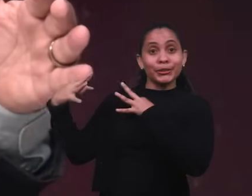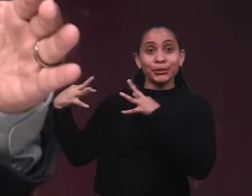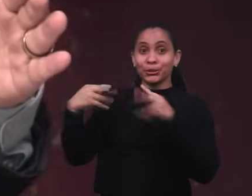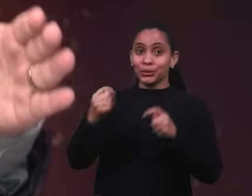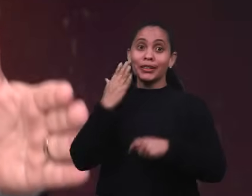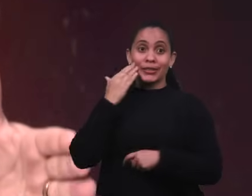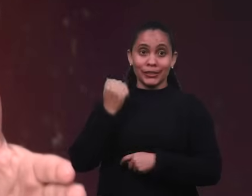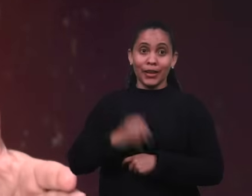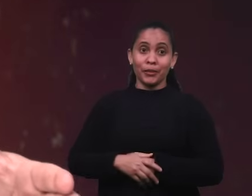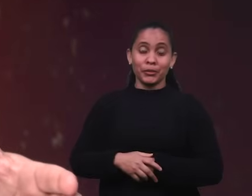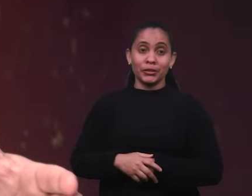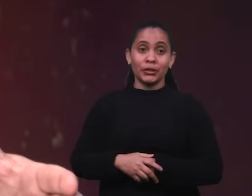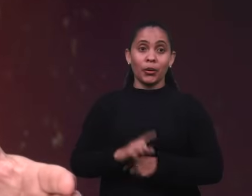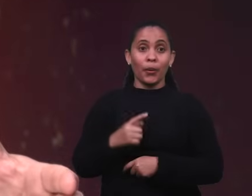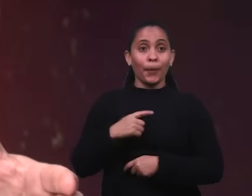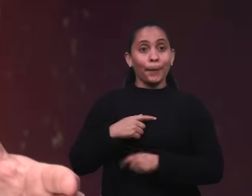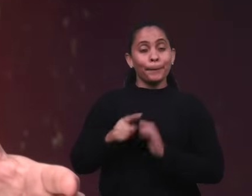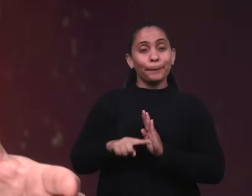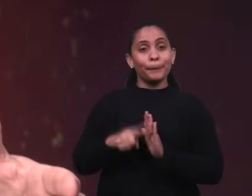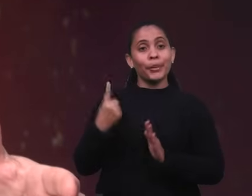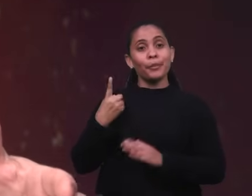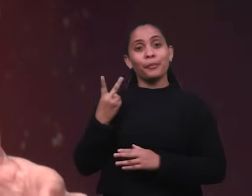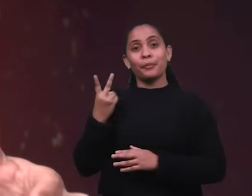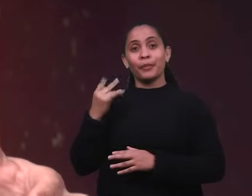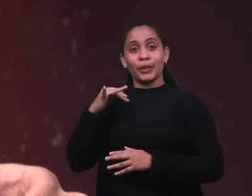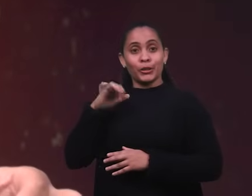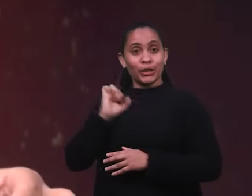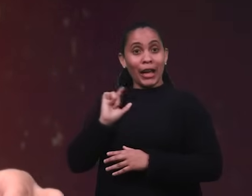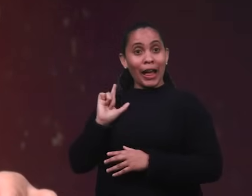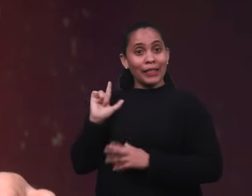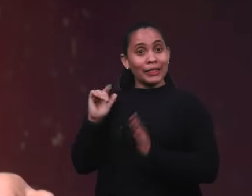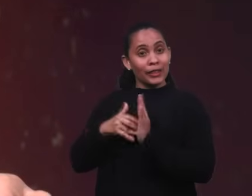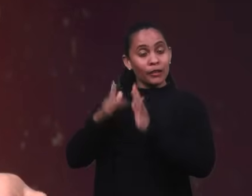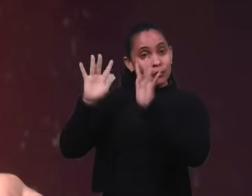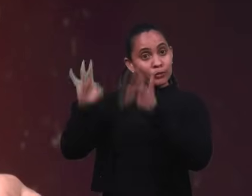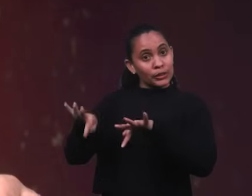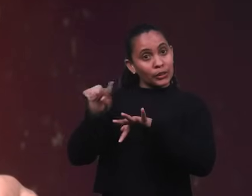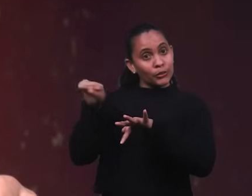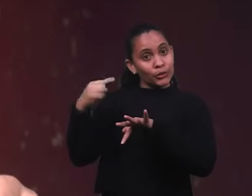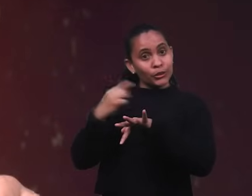conhece desde o nosso primeiro dia até o nosso último dia. Inclusive, ele conhece